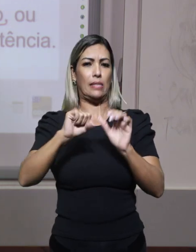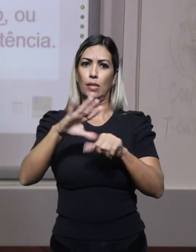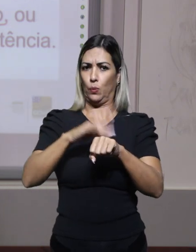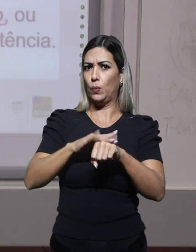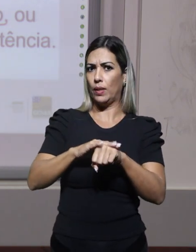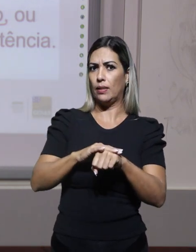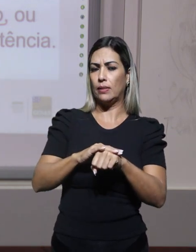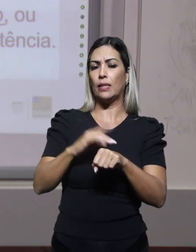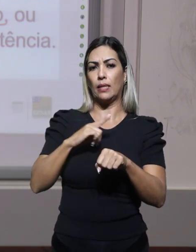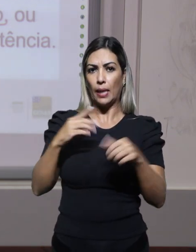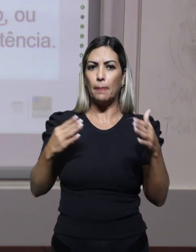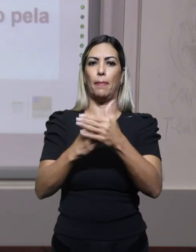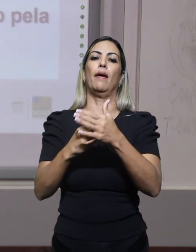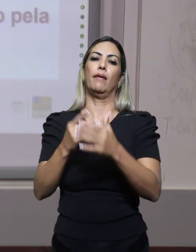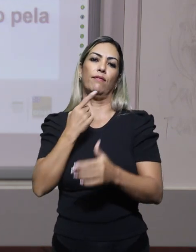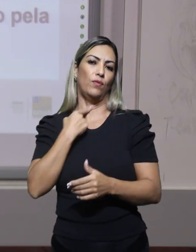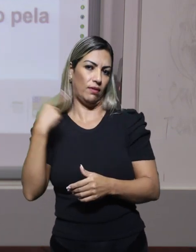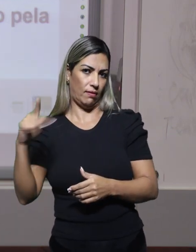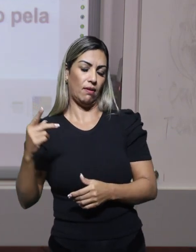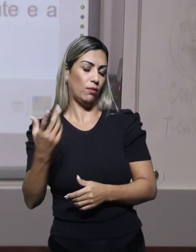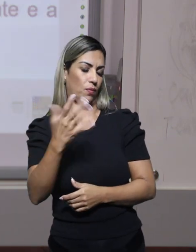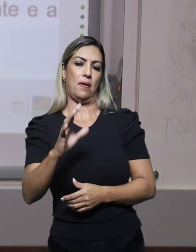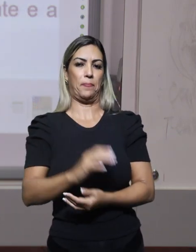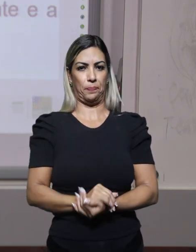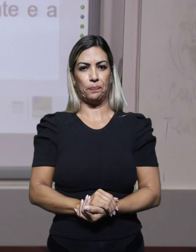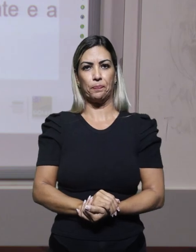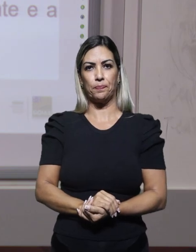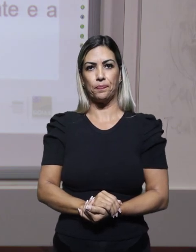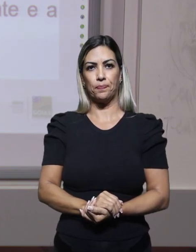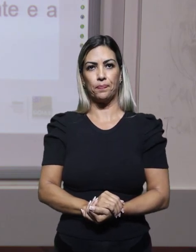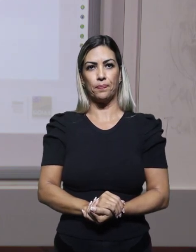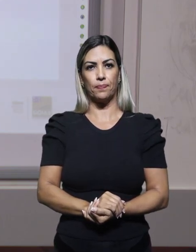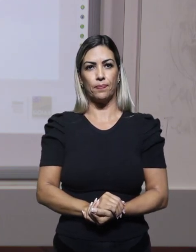doença também que esteja impedindo essa manifestação de vontade.